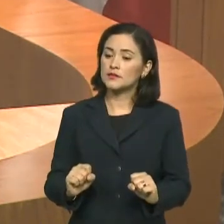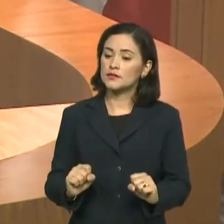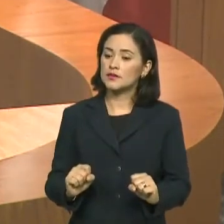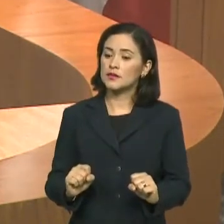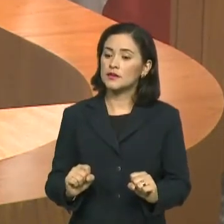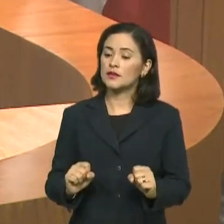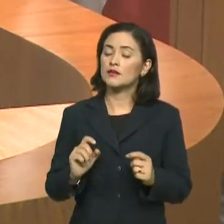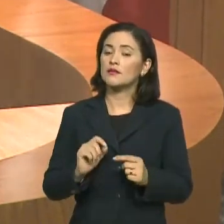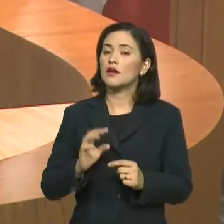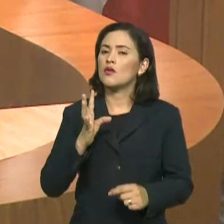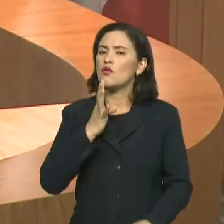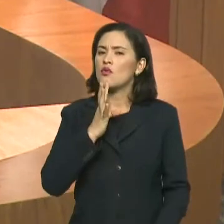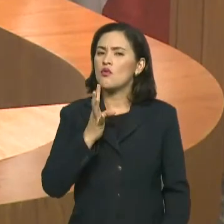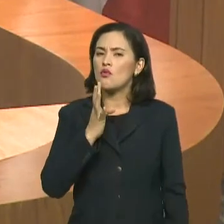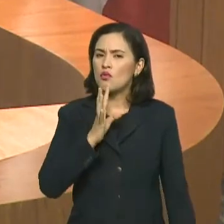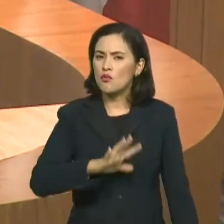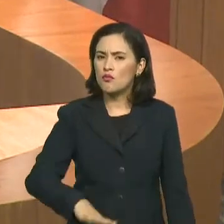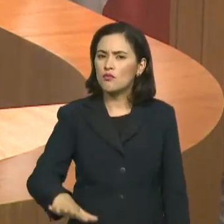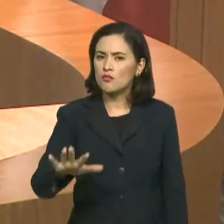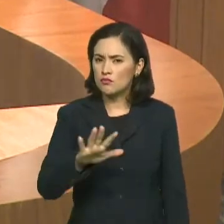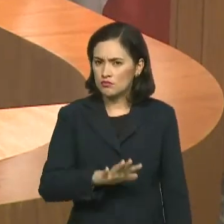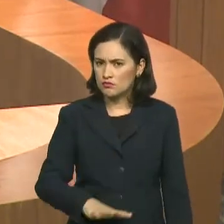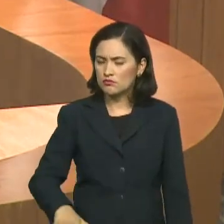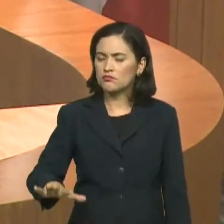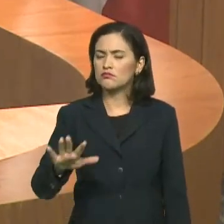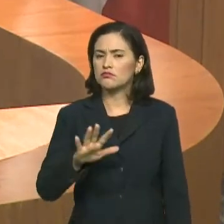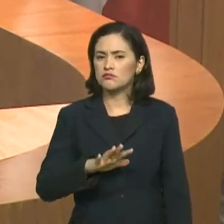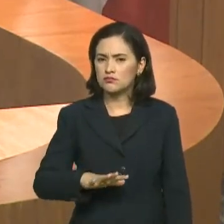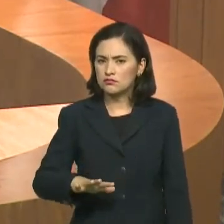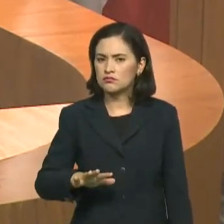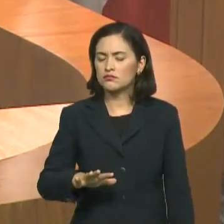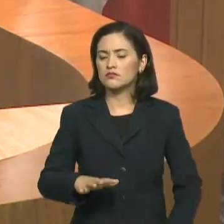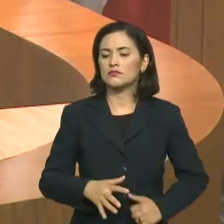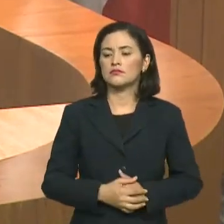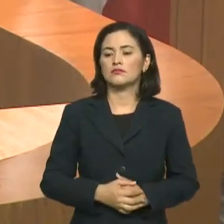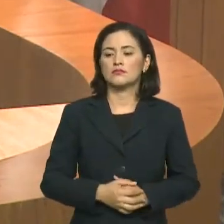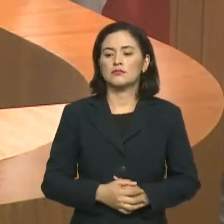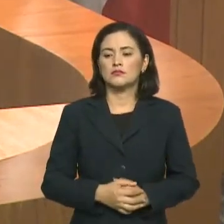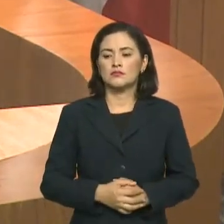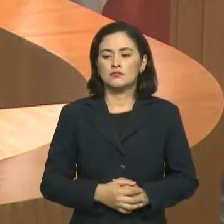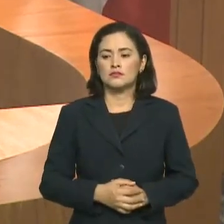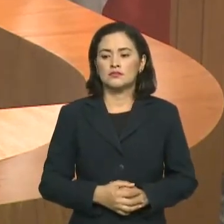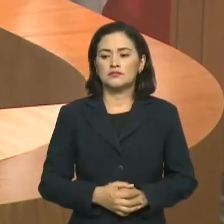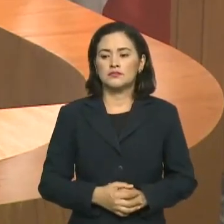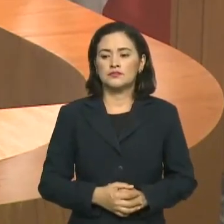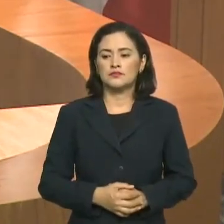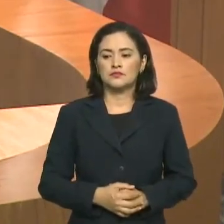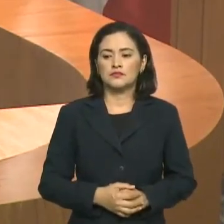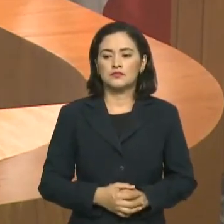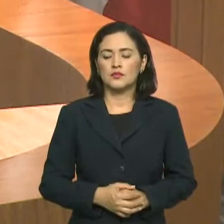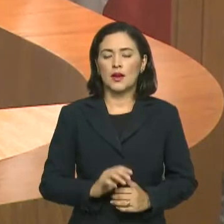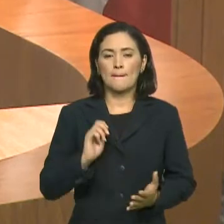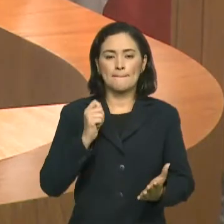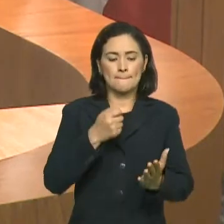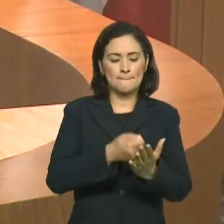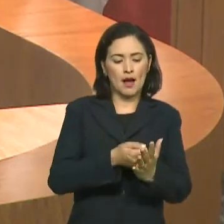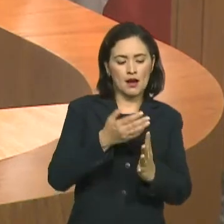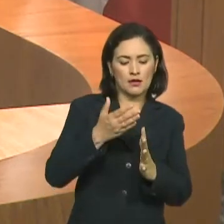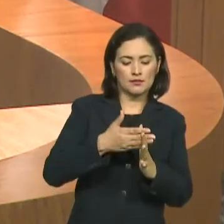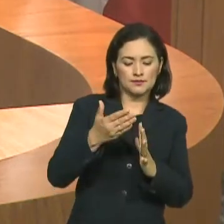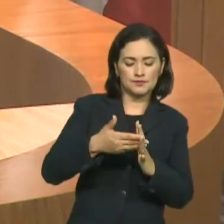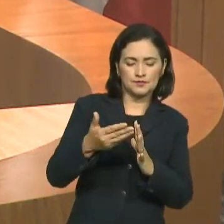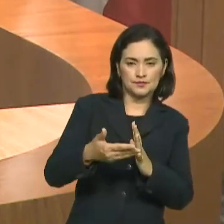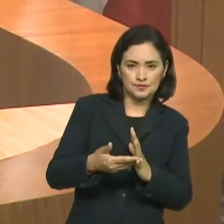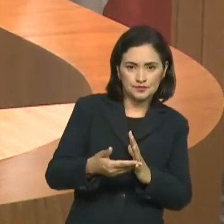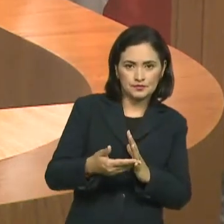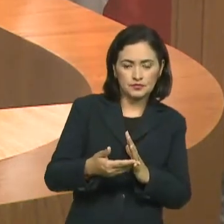fazer o reconhecimento da área. Não se pode fazer um parcelamento sem considerar que as